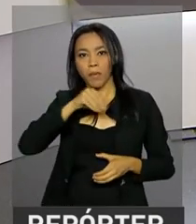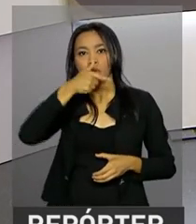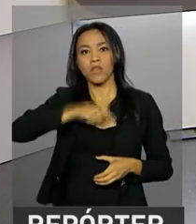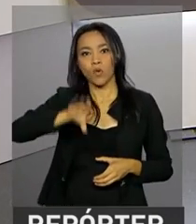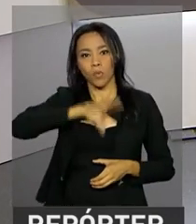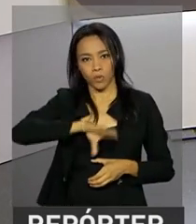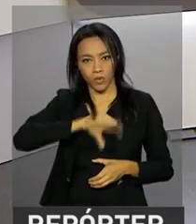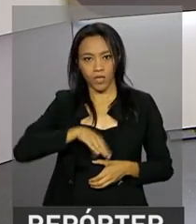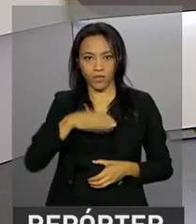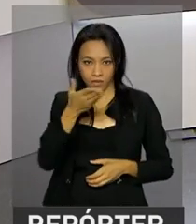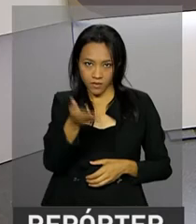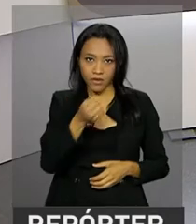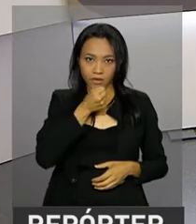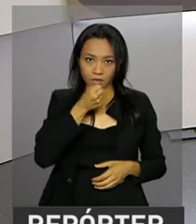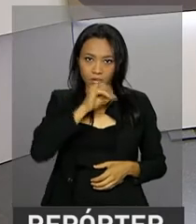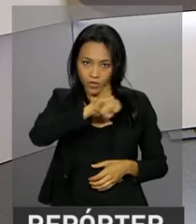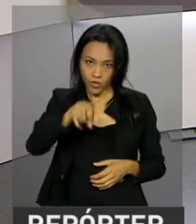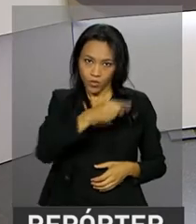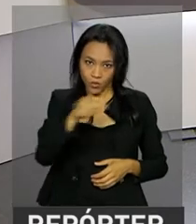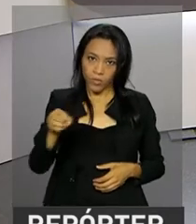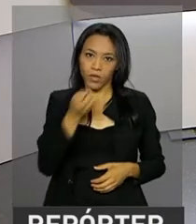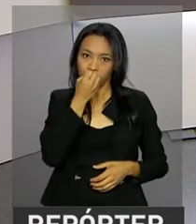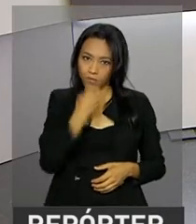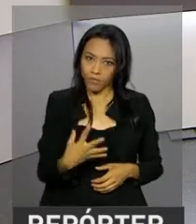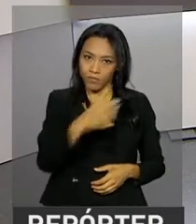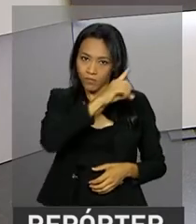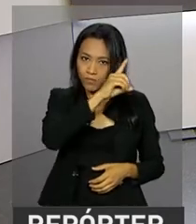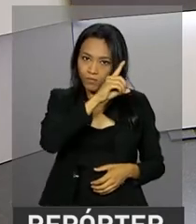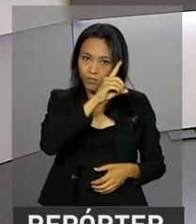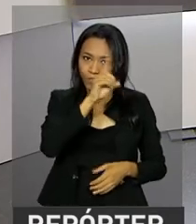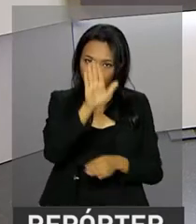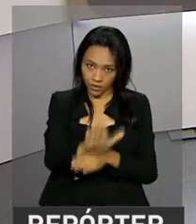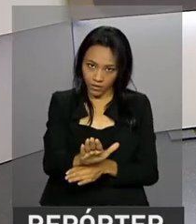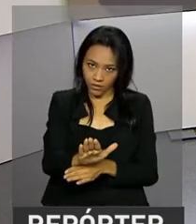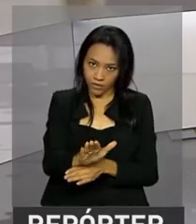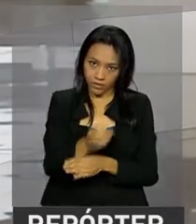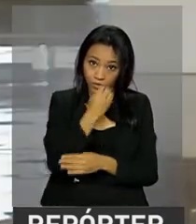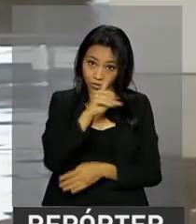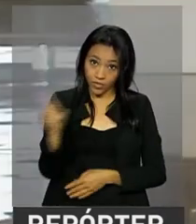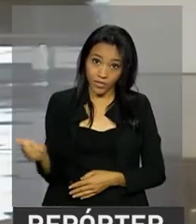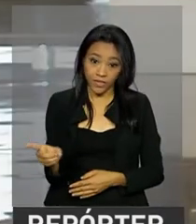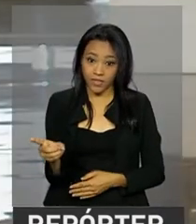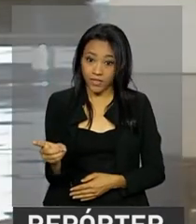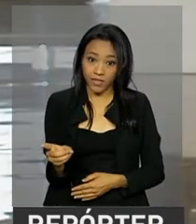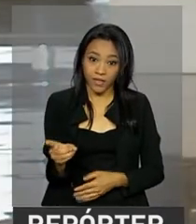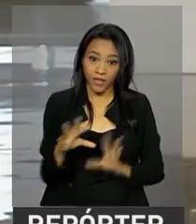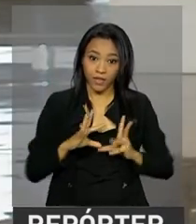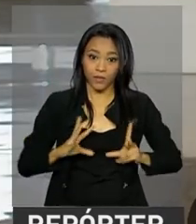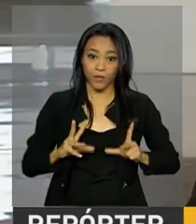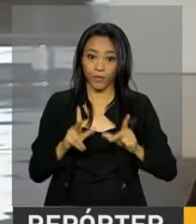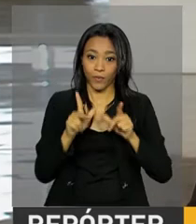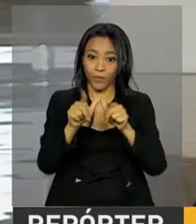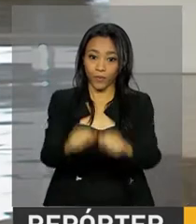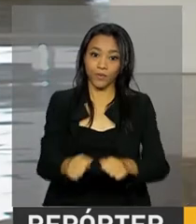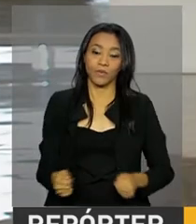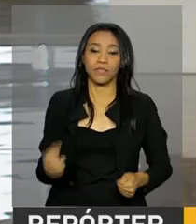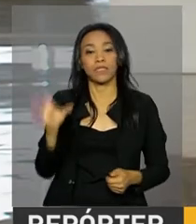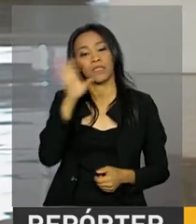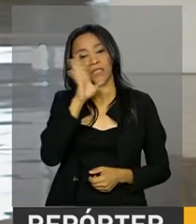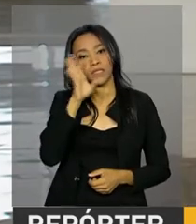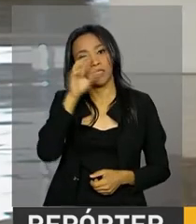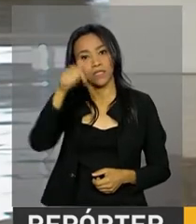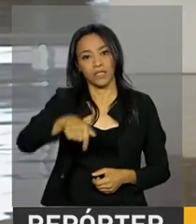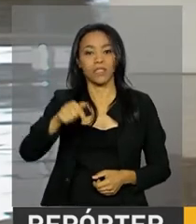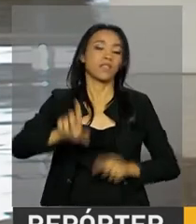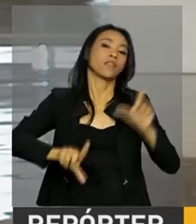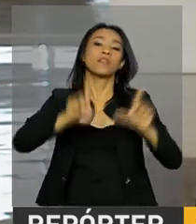são pedro boa tarde um dia bom dia a todos que nos assiste aqui na tv nbr iso